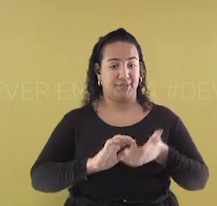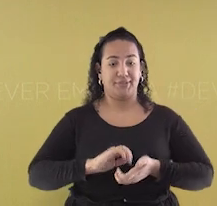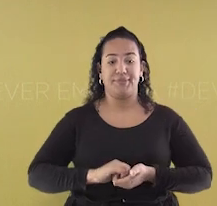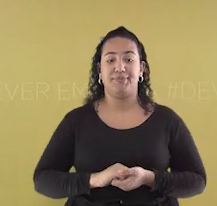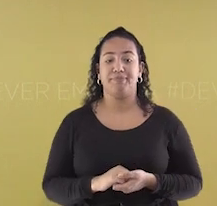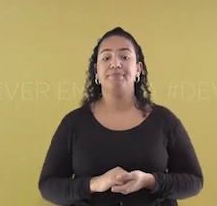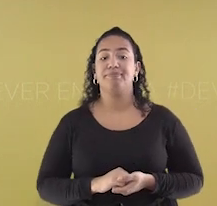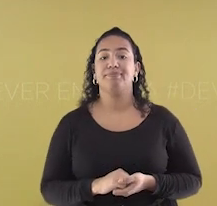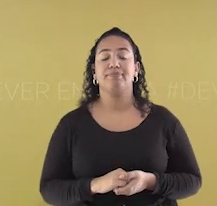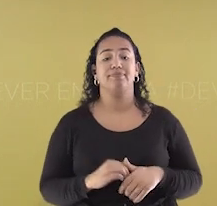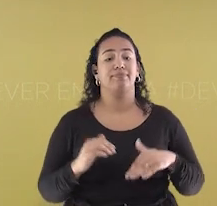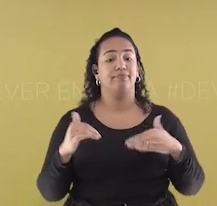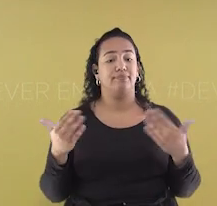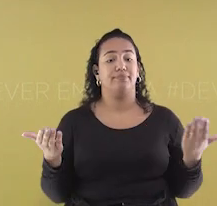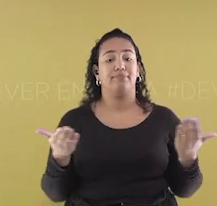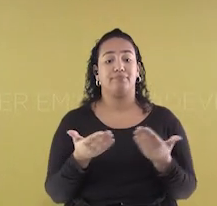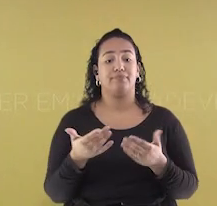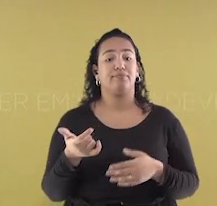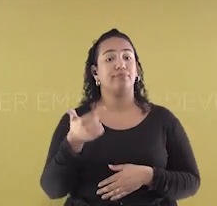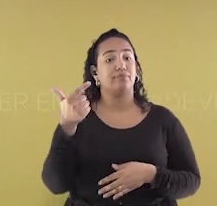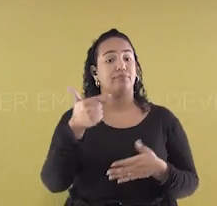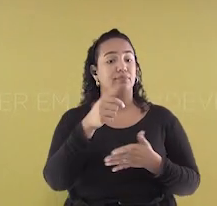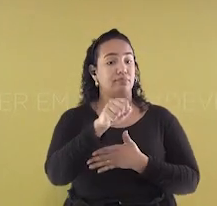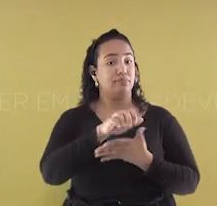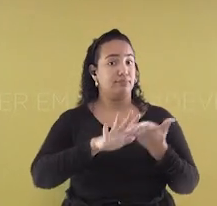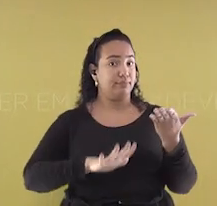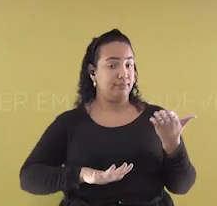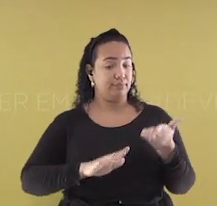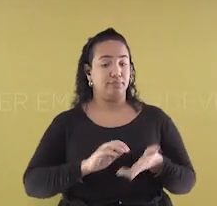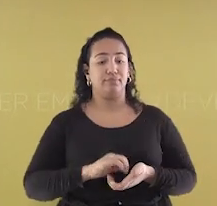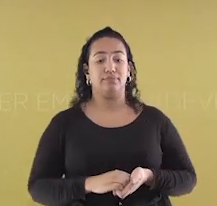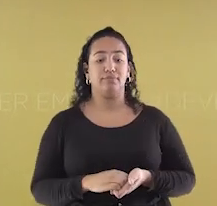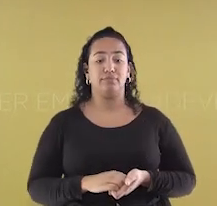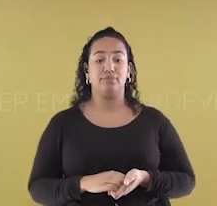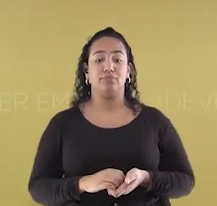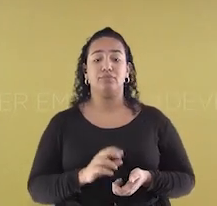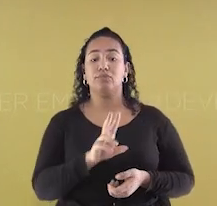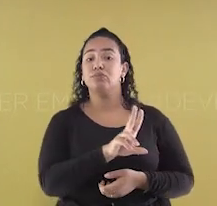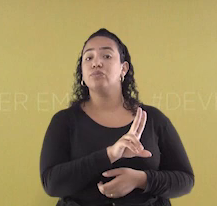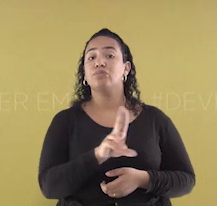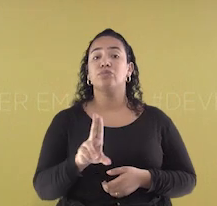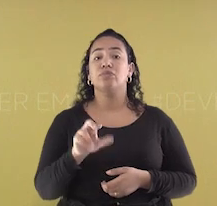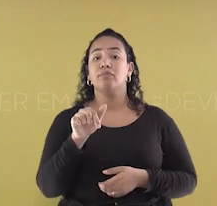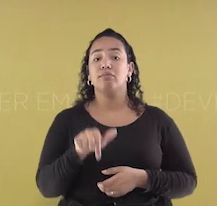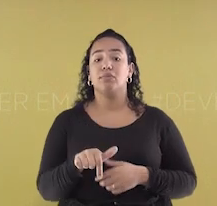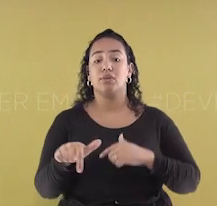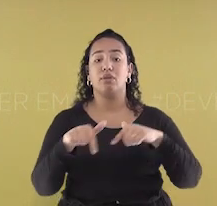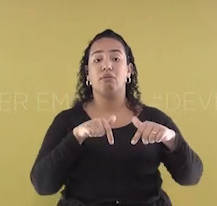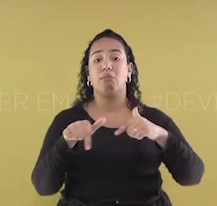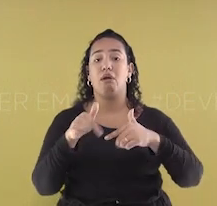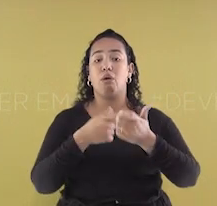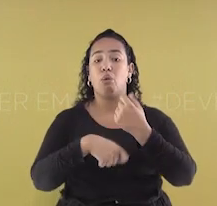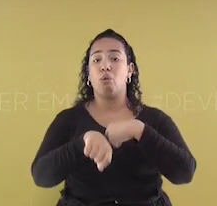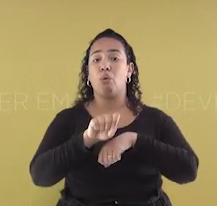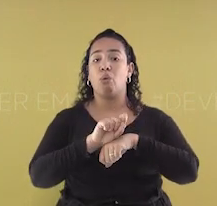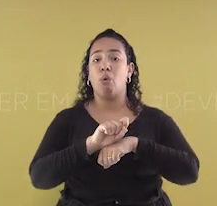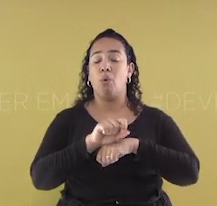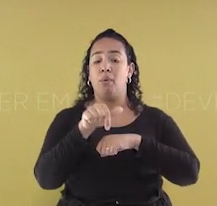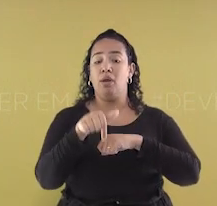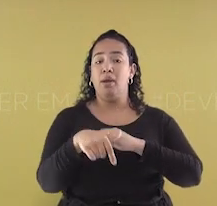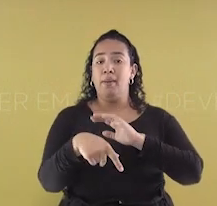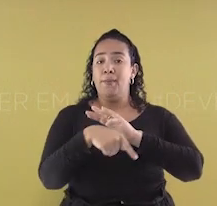para a próxima atividade? Então vamos lá! A questão número 2 é: qual o nome da